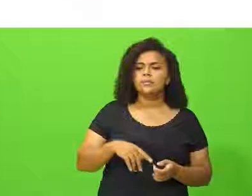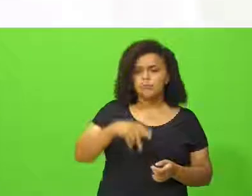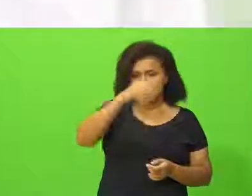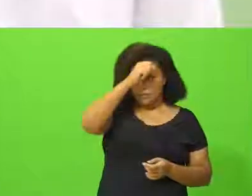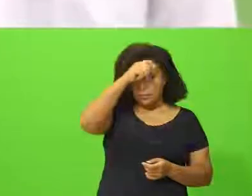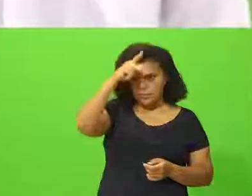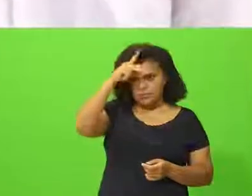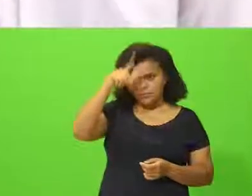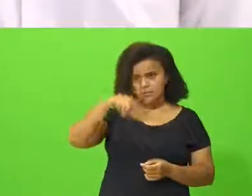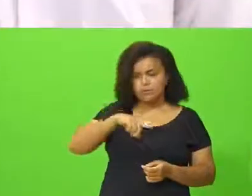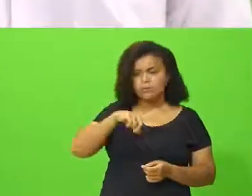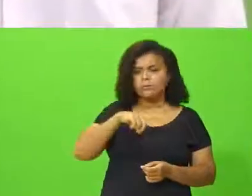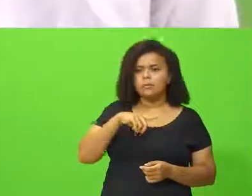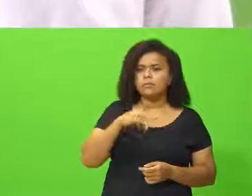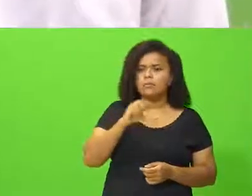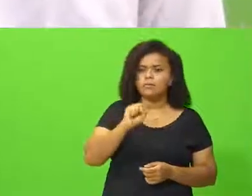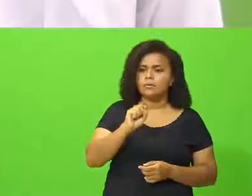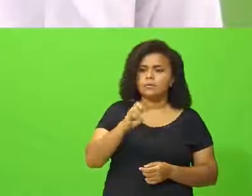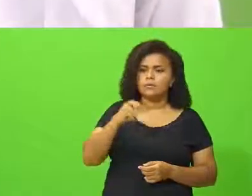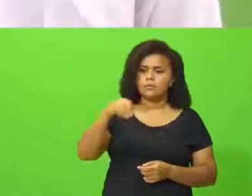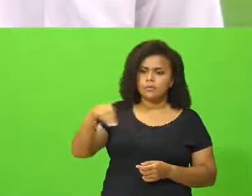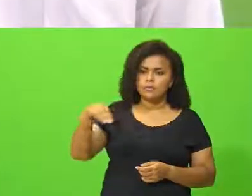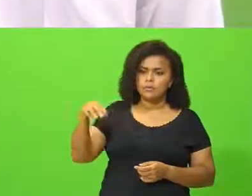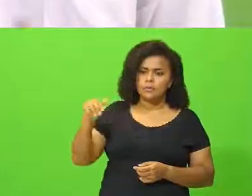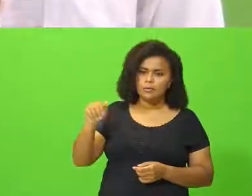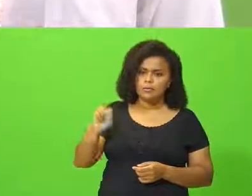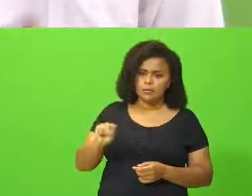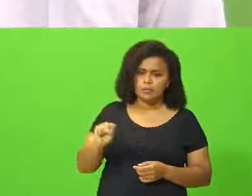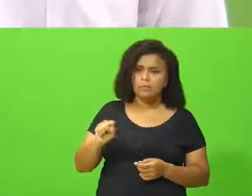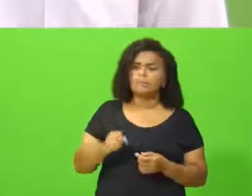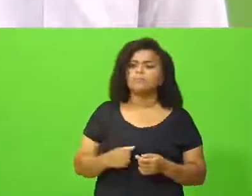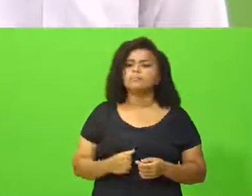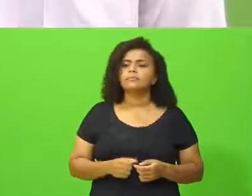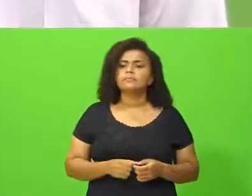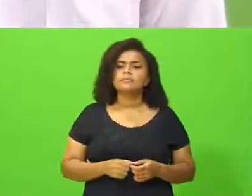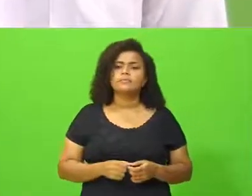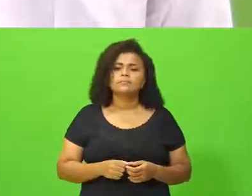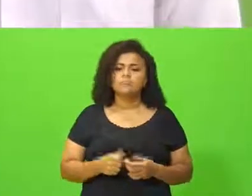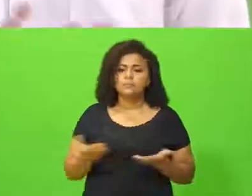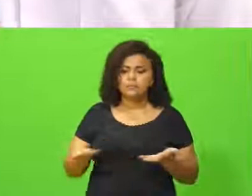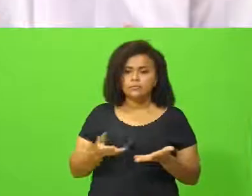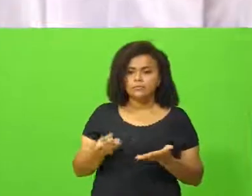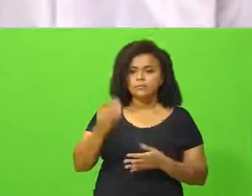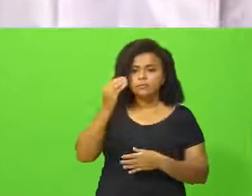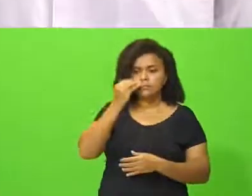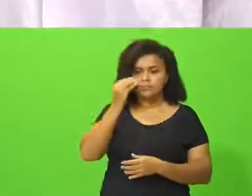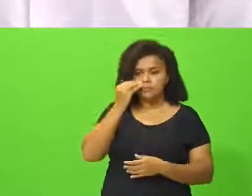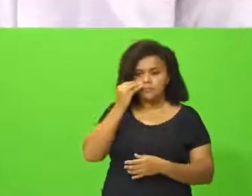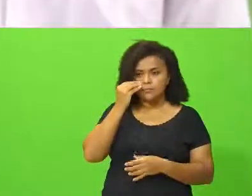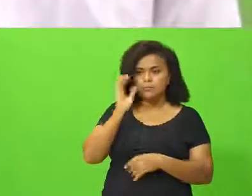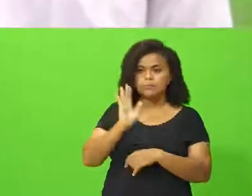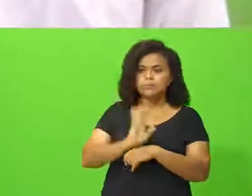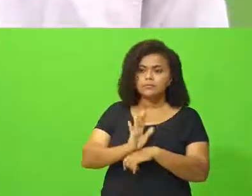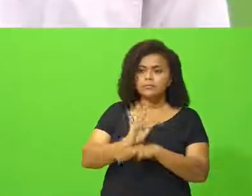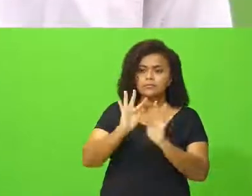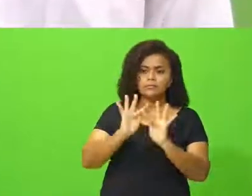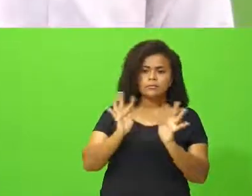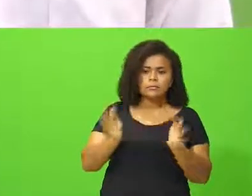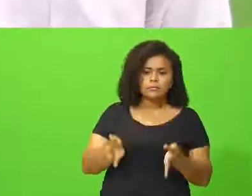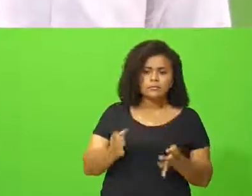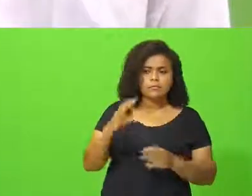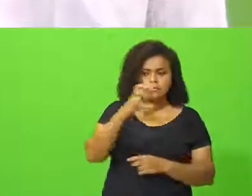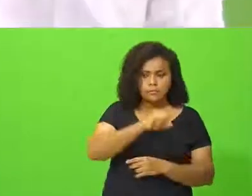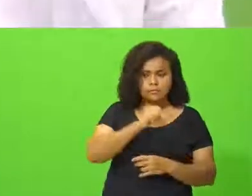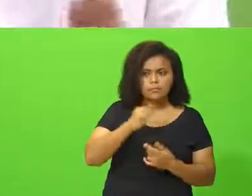Secretaria de Meio Ambiente e Sustentabilidade. Agora nós vamos ver um pequeno vídeo a respeito